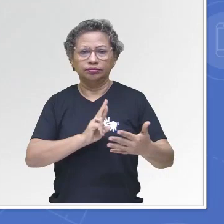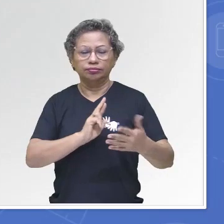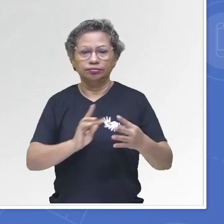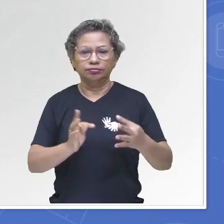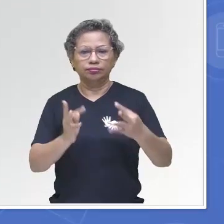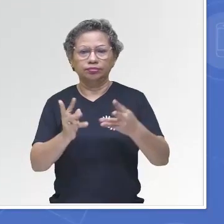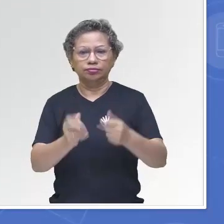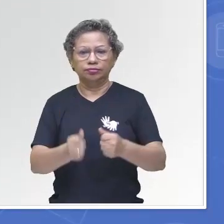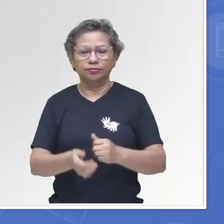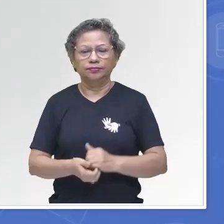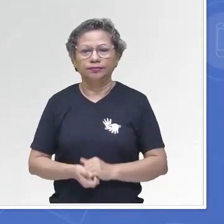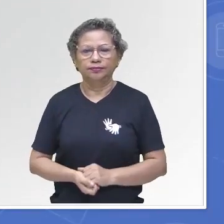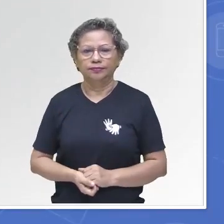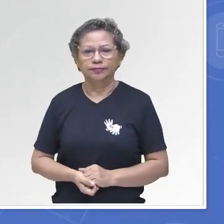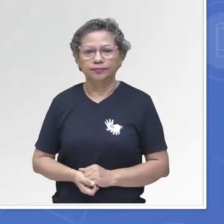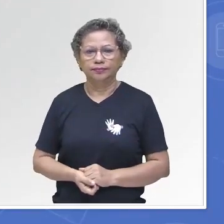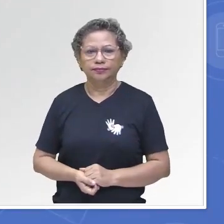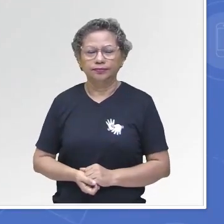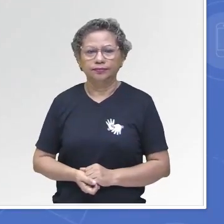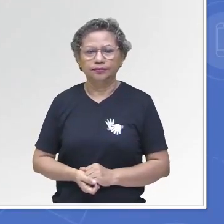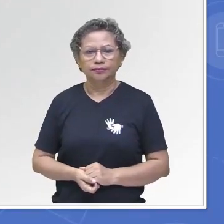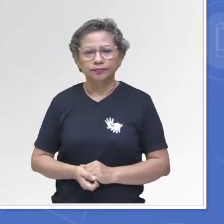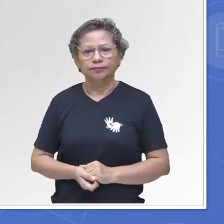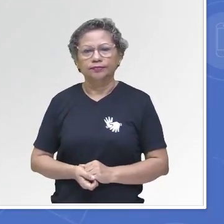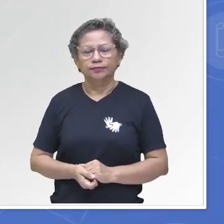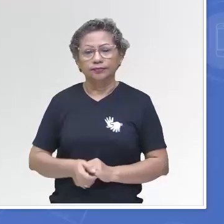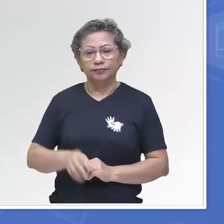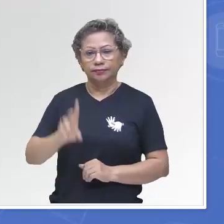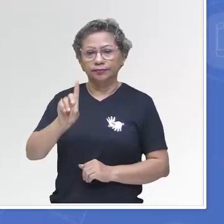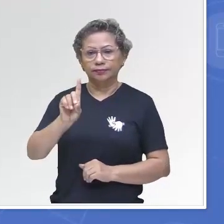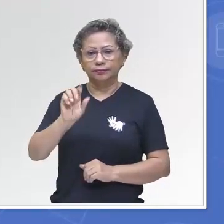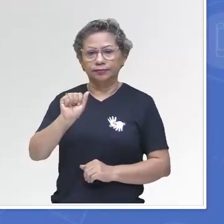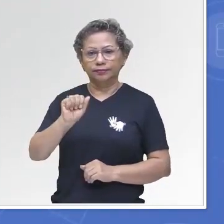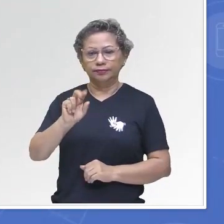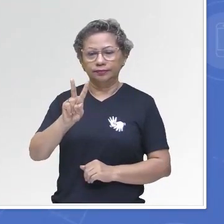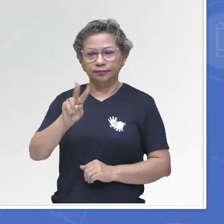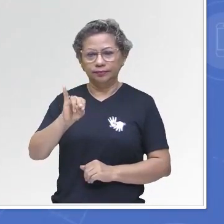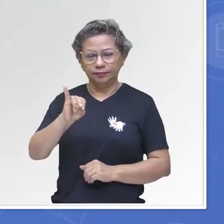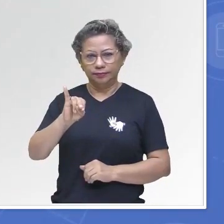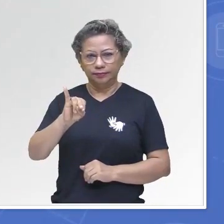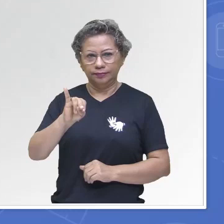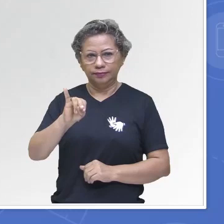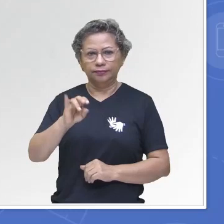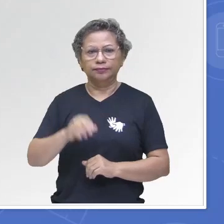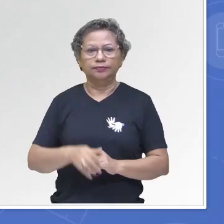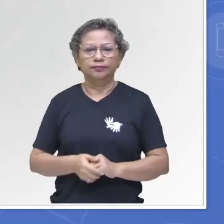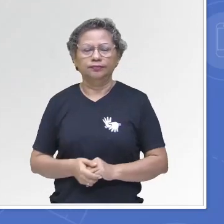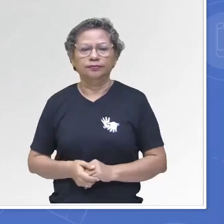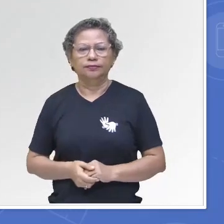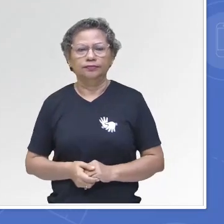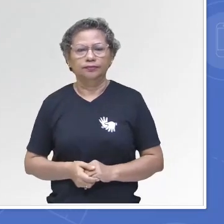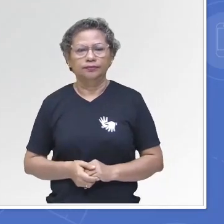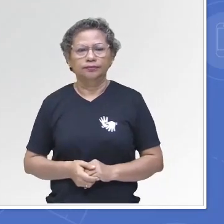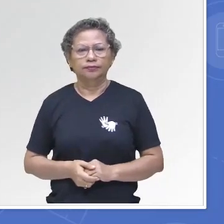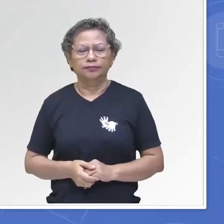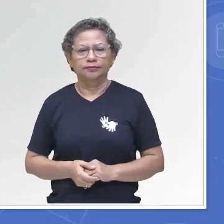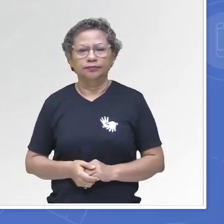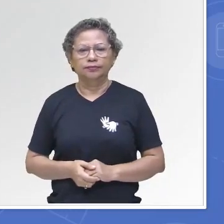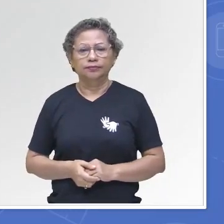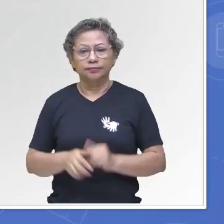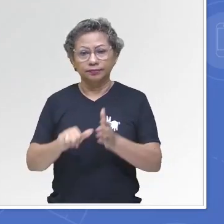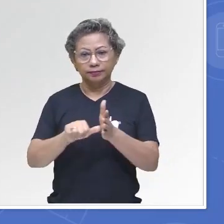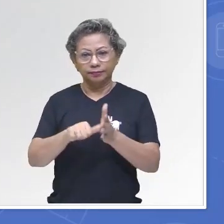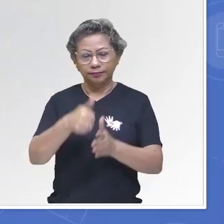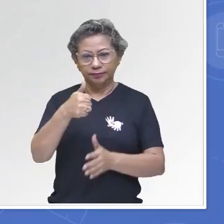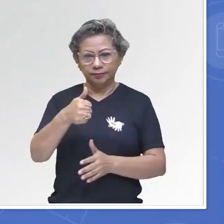interativa. Vou começar aqui lendo o da Viviane. Viviane, isso. Questão 1,